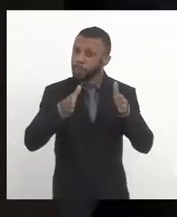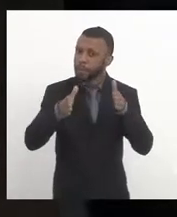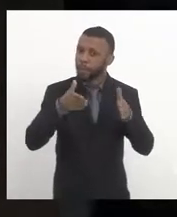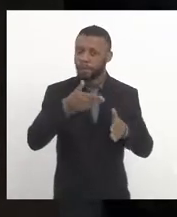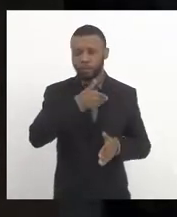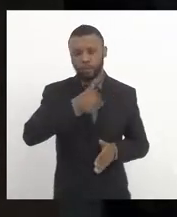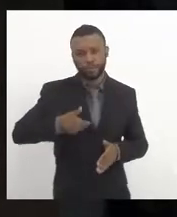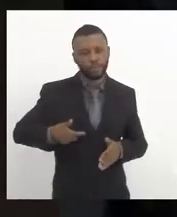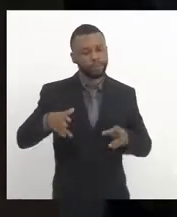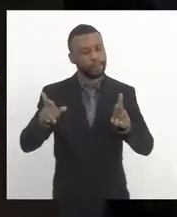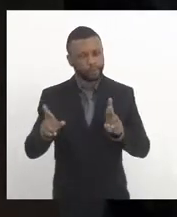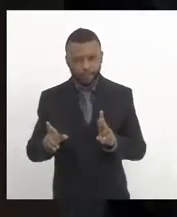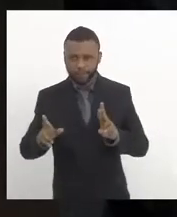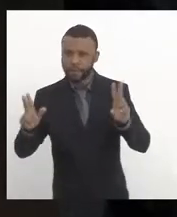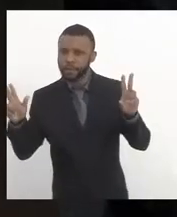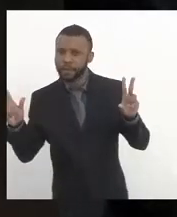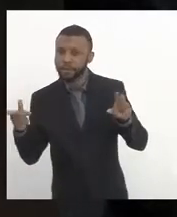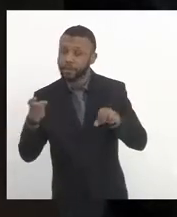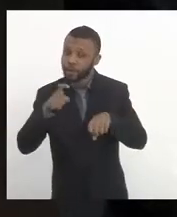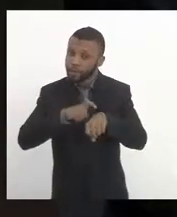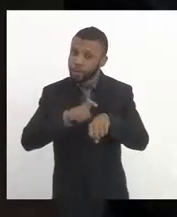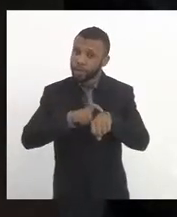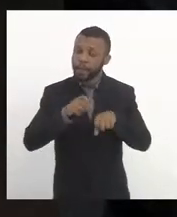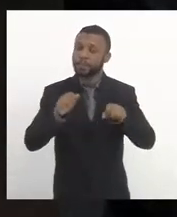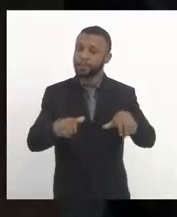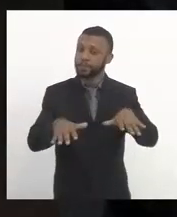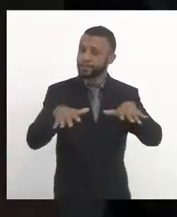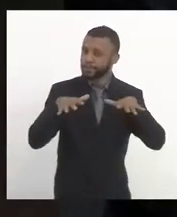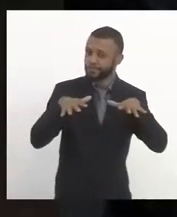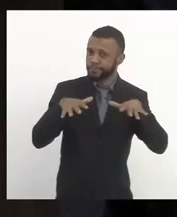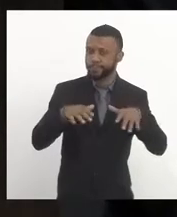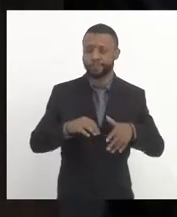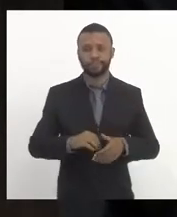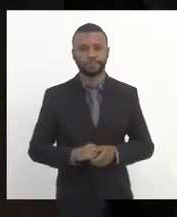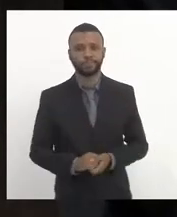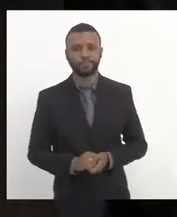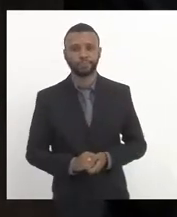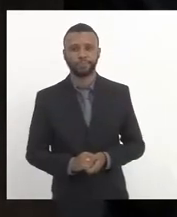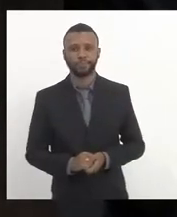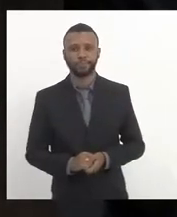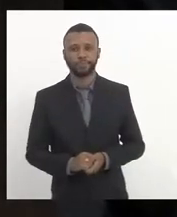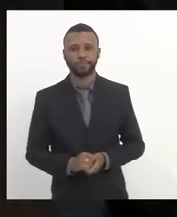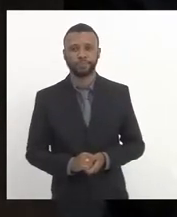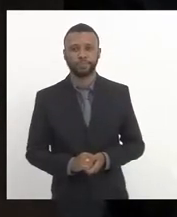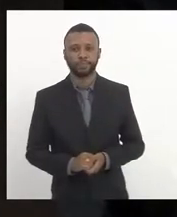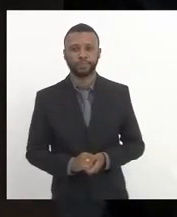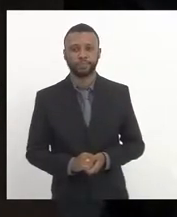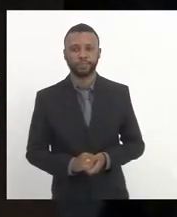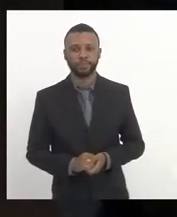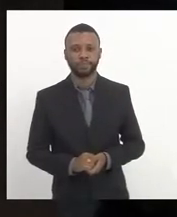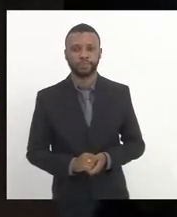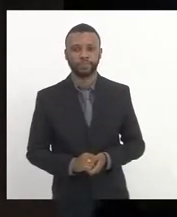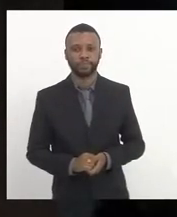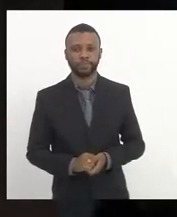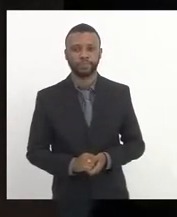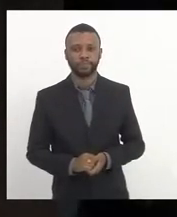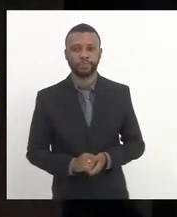é totalmente diferente do tempo do parlamento. Aí, senhor presidente,